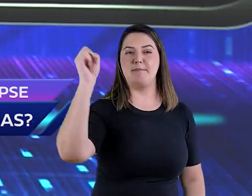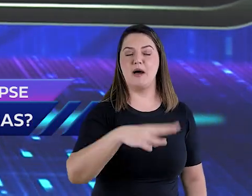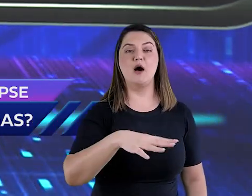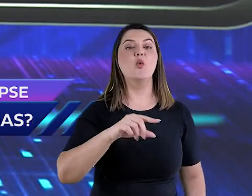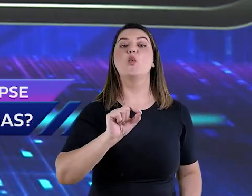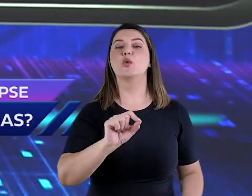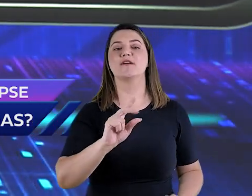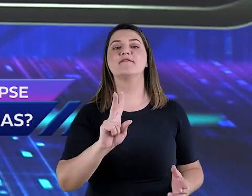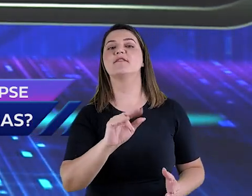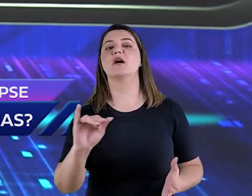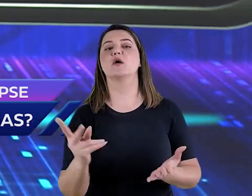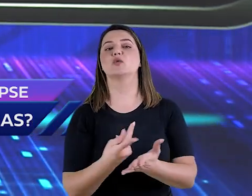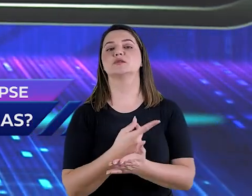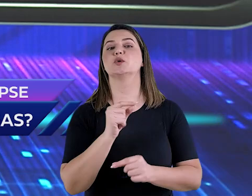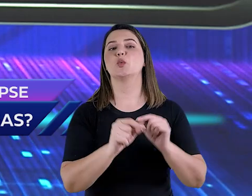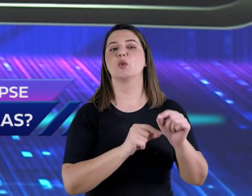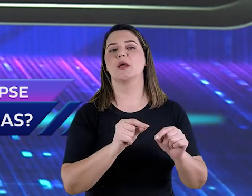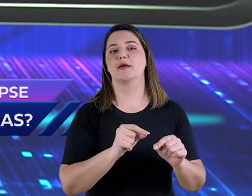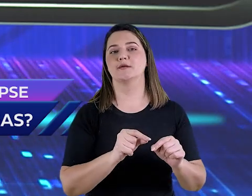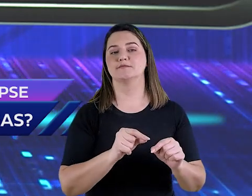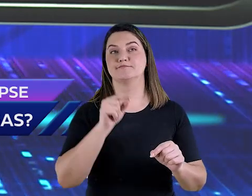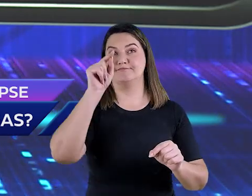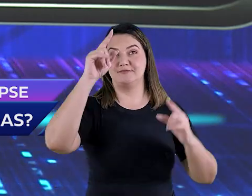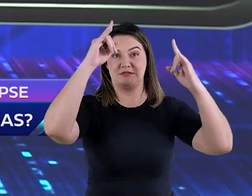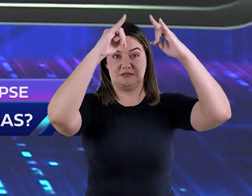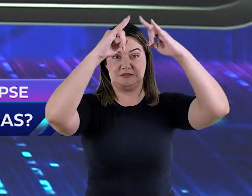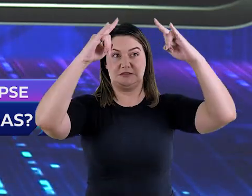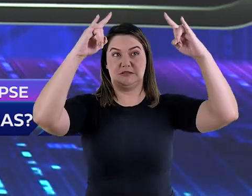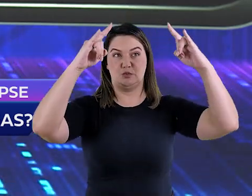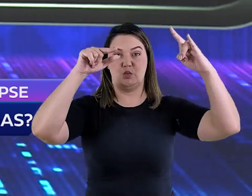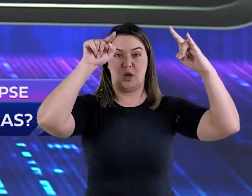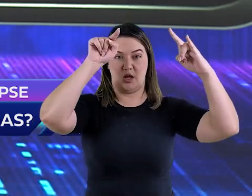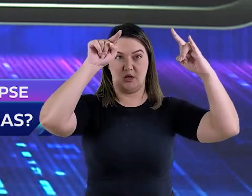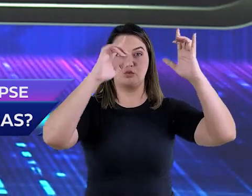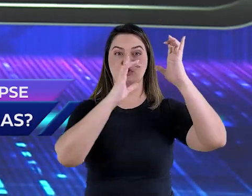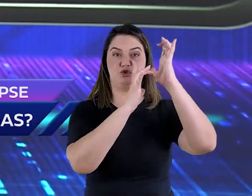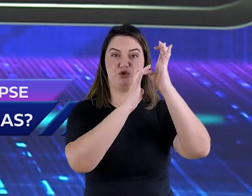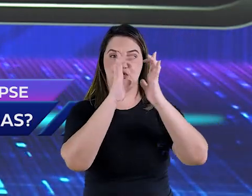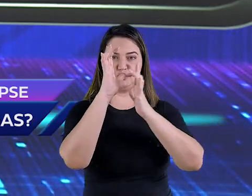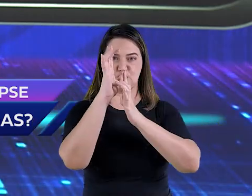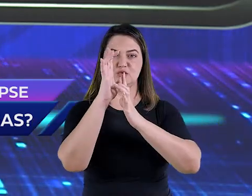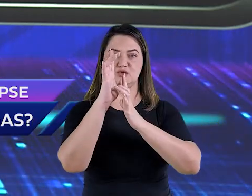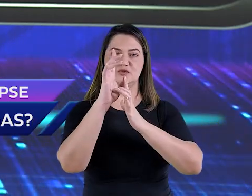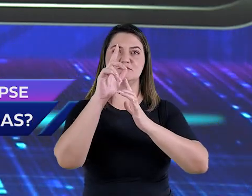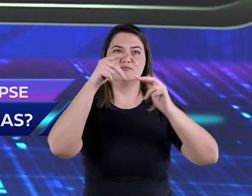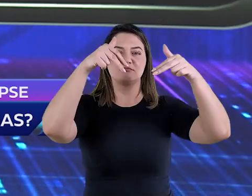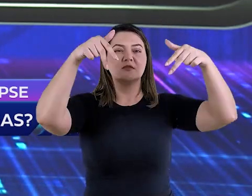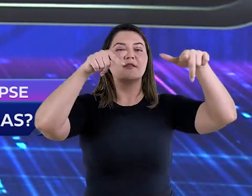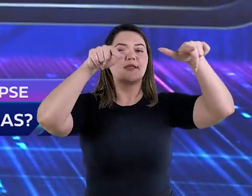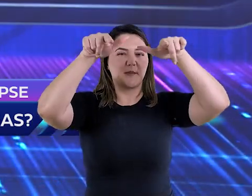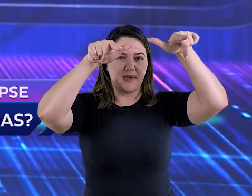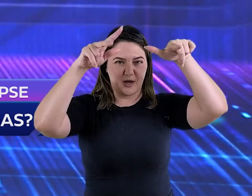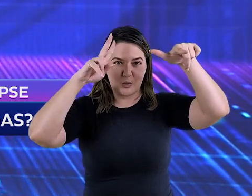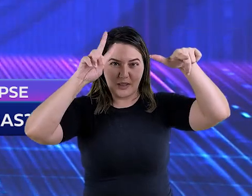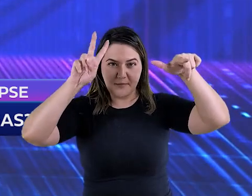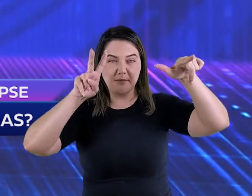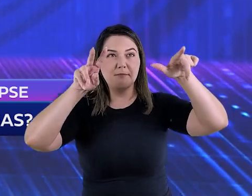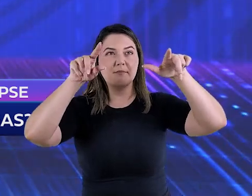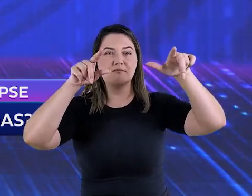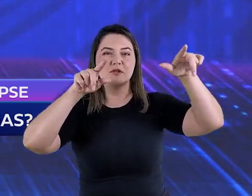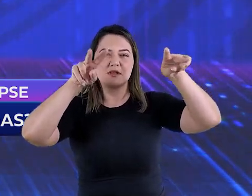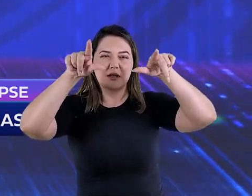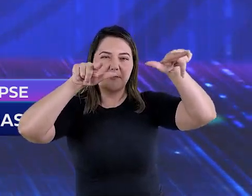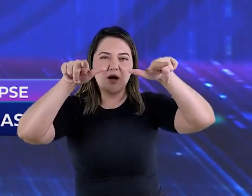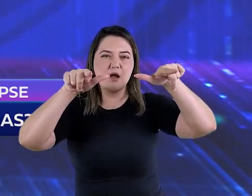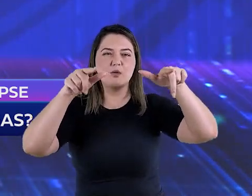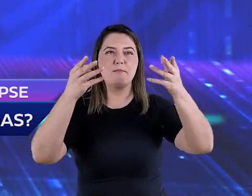ao terminar o juízo, lá no santuário celestial, Jesus fará um anúncio, demonstrando